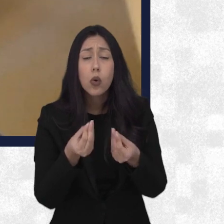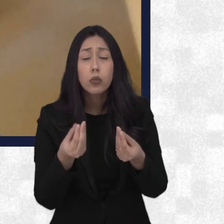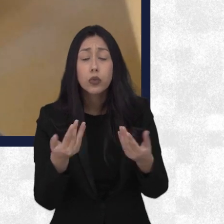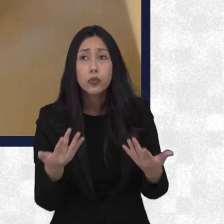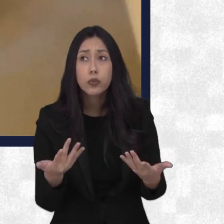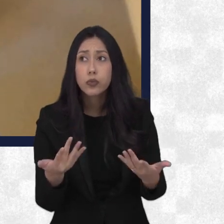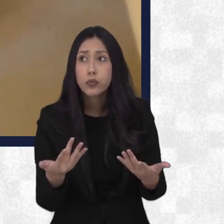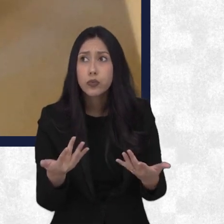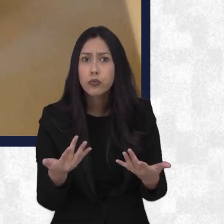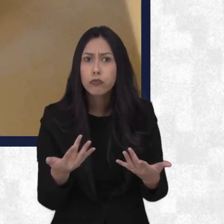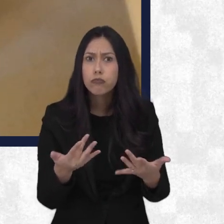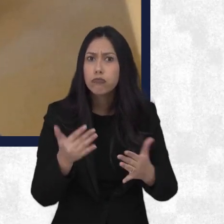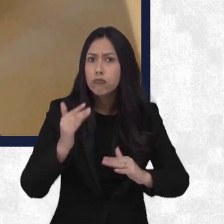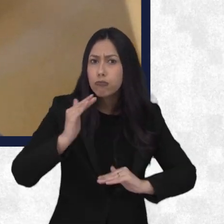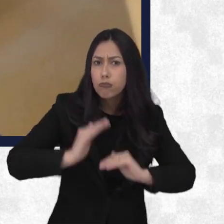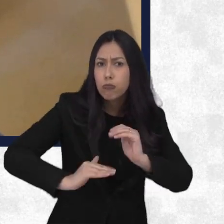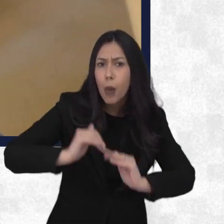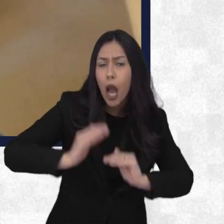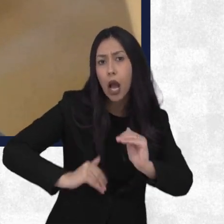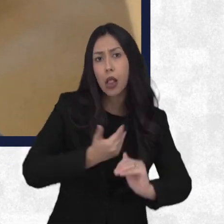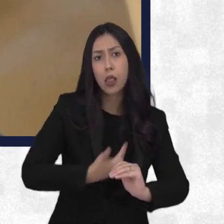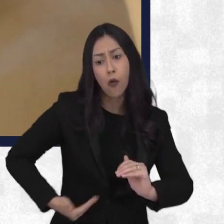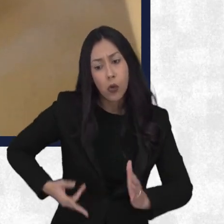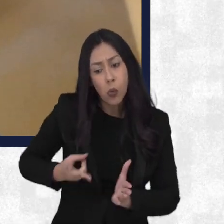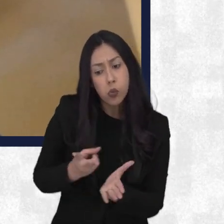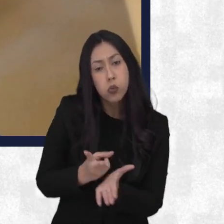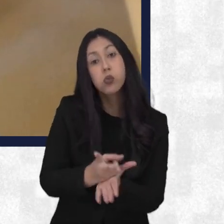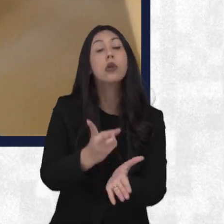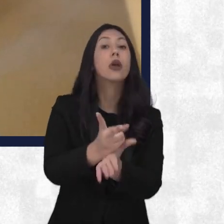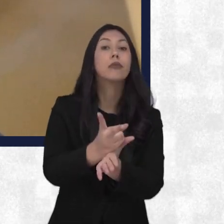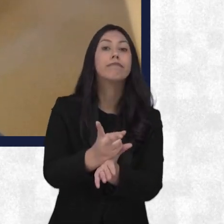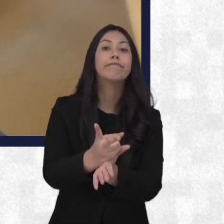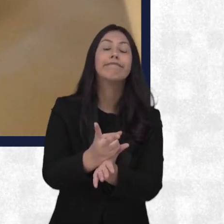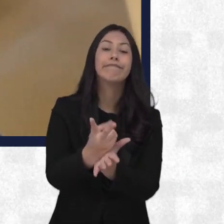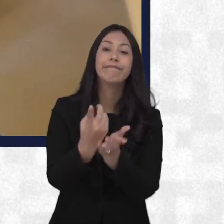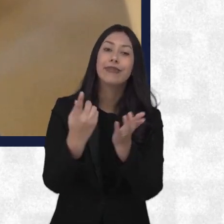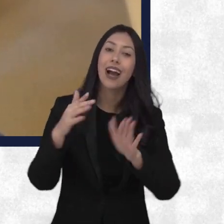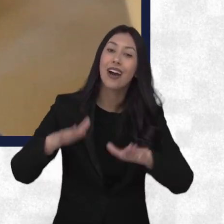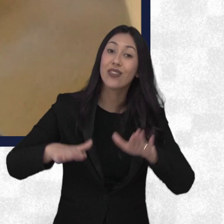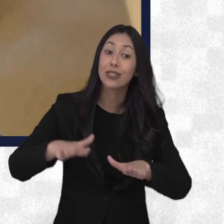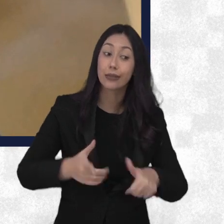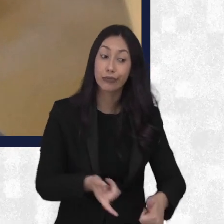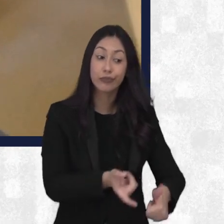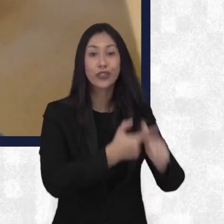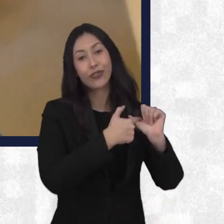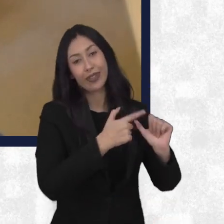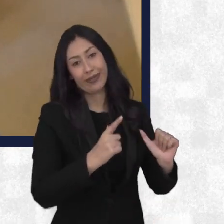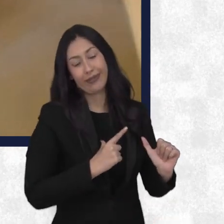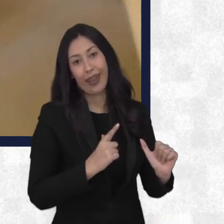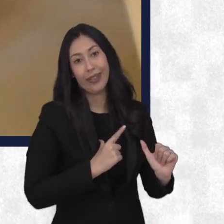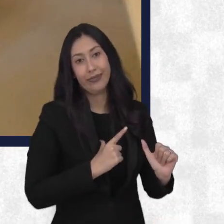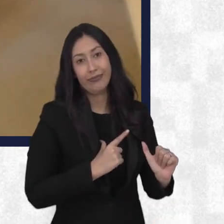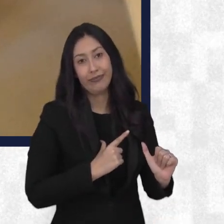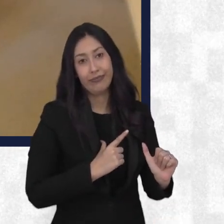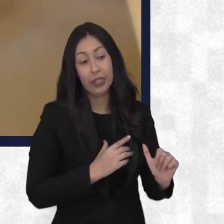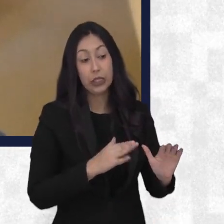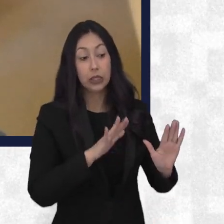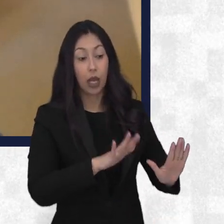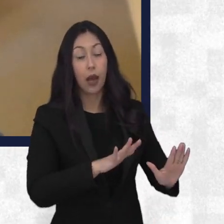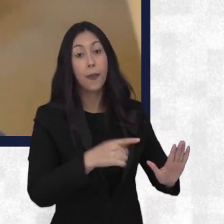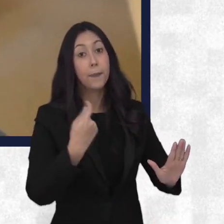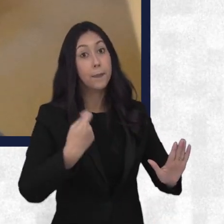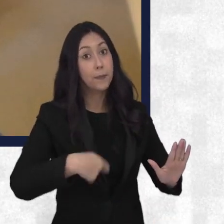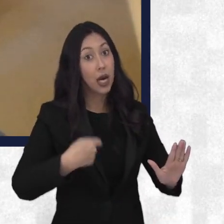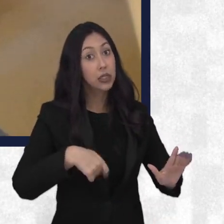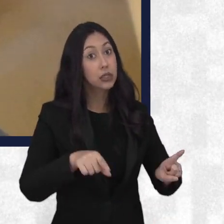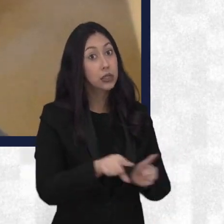manter a atividade do governo, o governo muitas vezes entra em déficit. Déficit